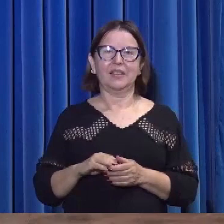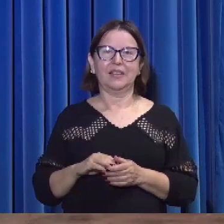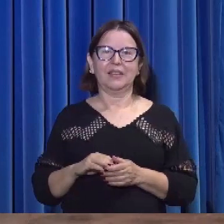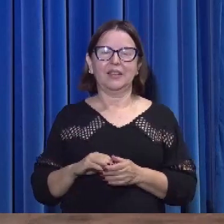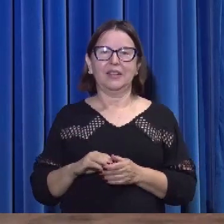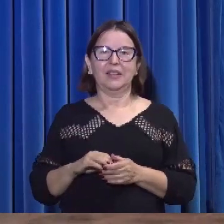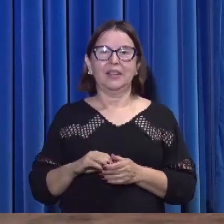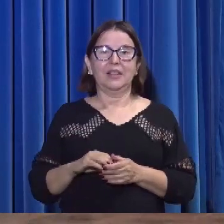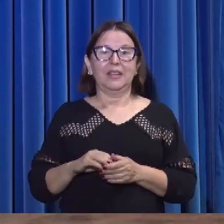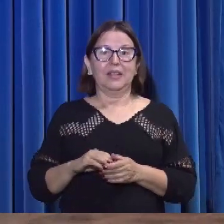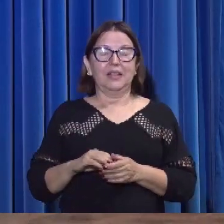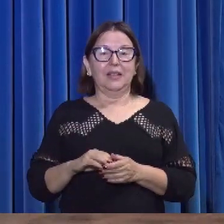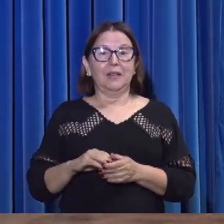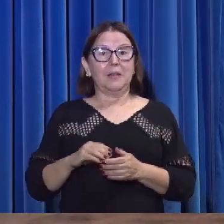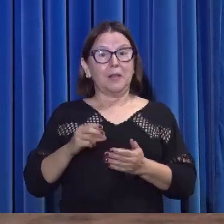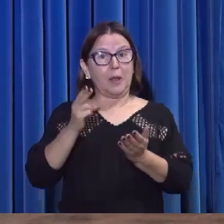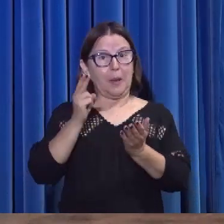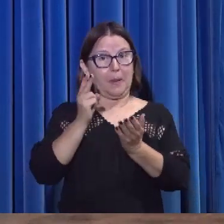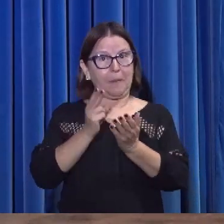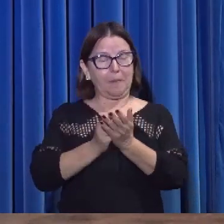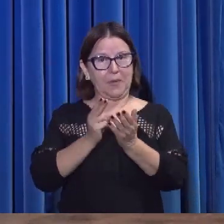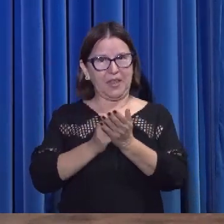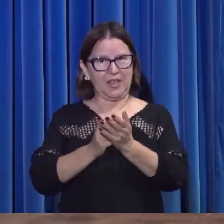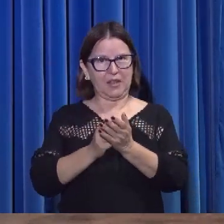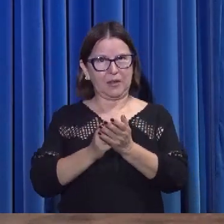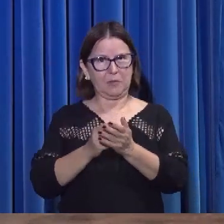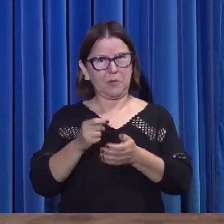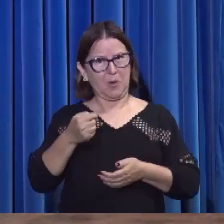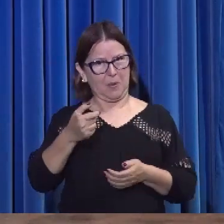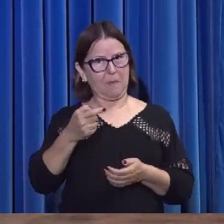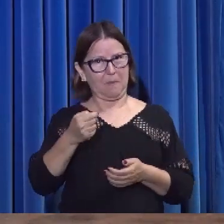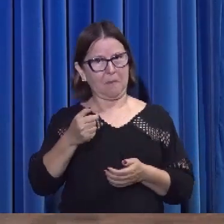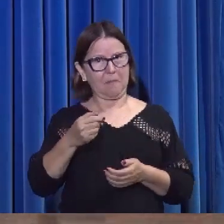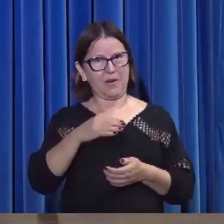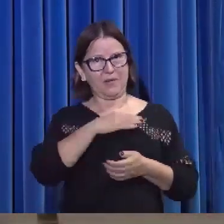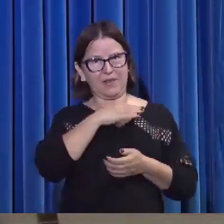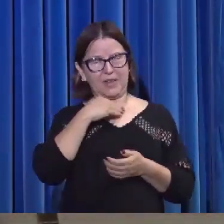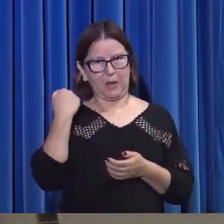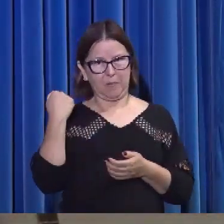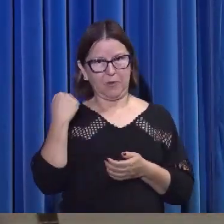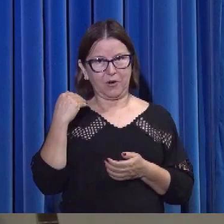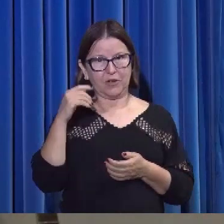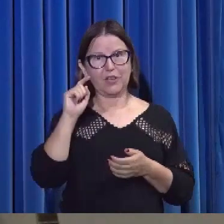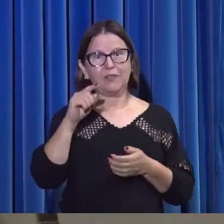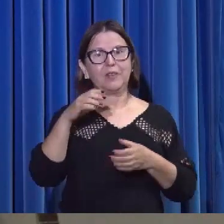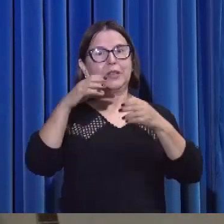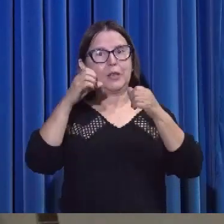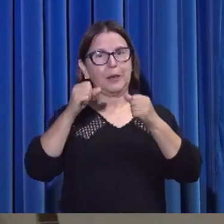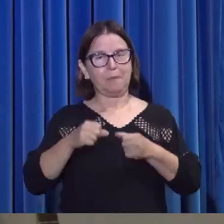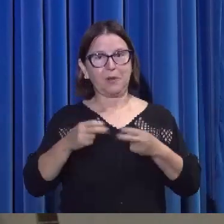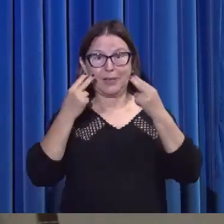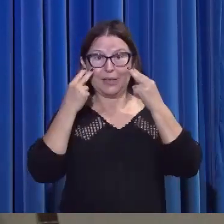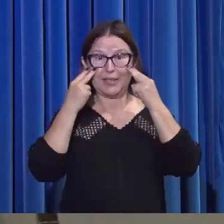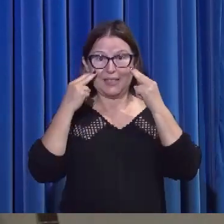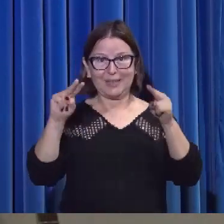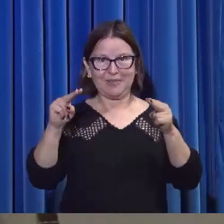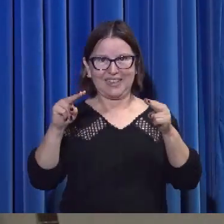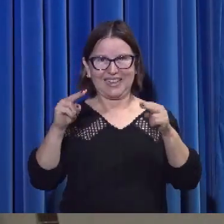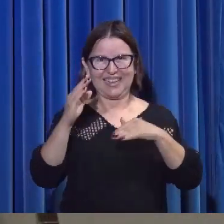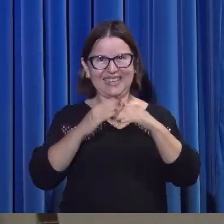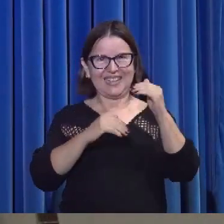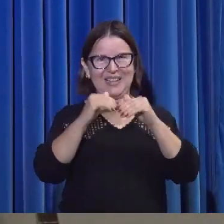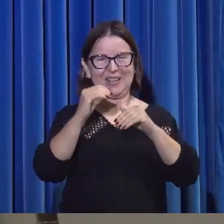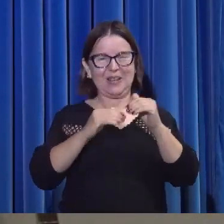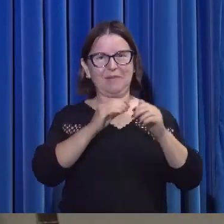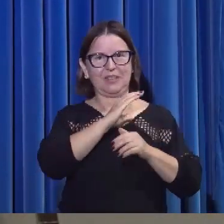da morte, ser testemunha da pessoa e obra de Cristo. Eu vou dizer para vocês, nesses meus